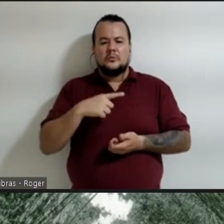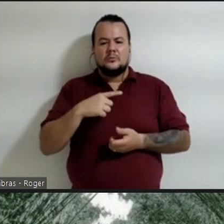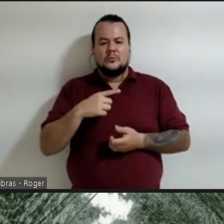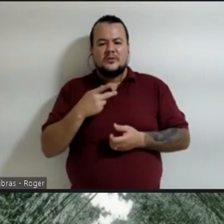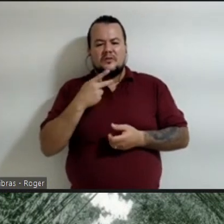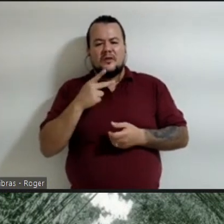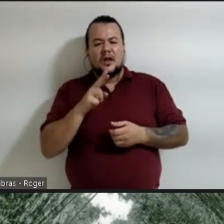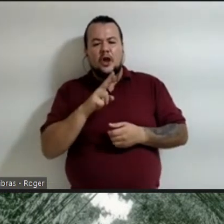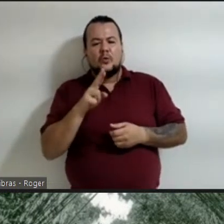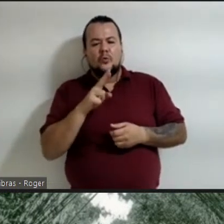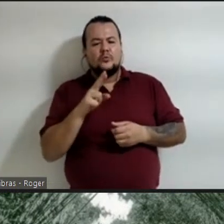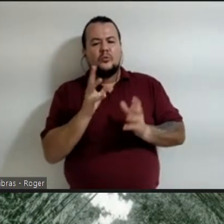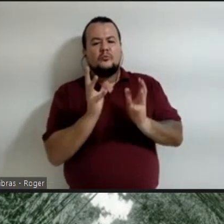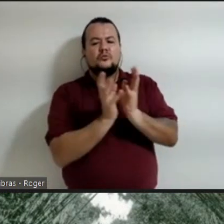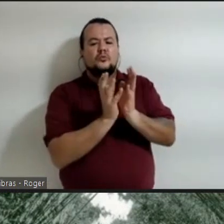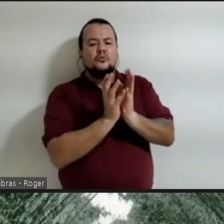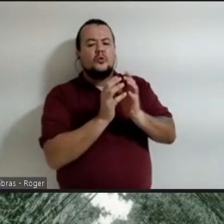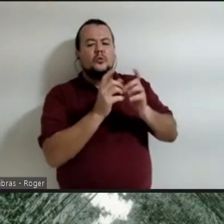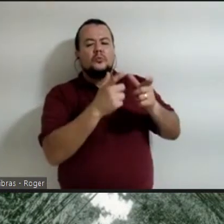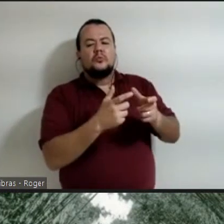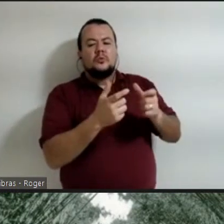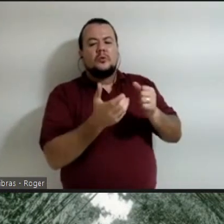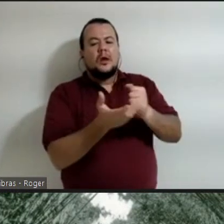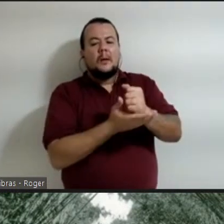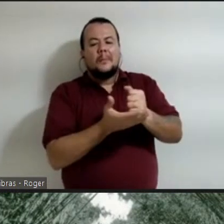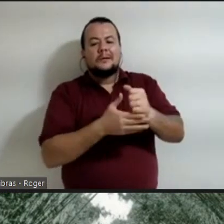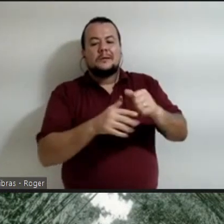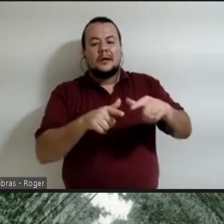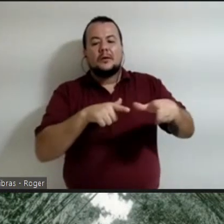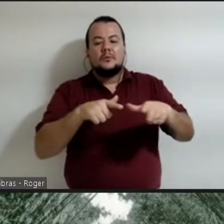né, em torno do trabalho do Norman Eaton.